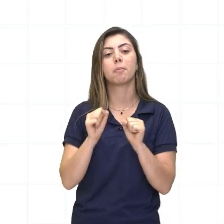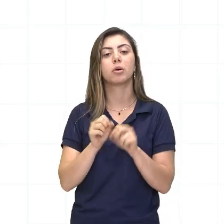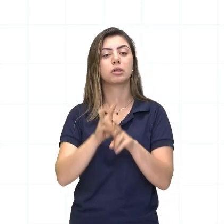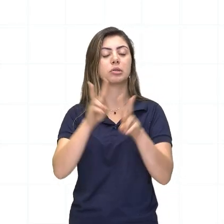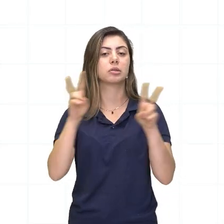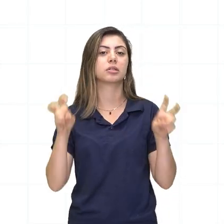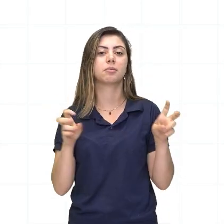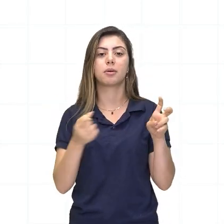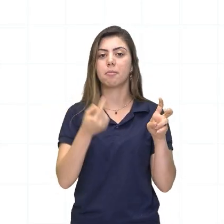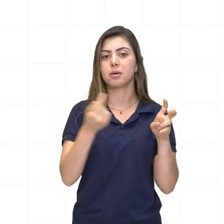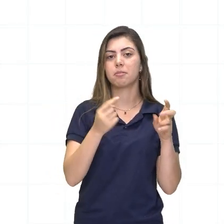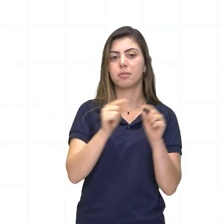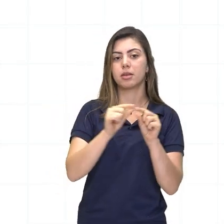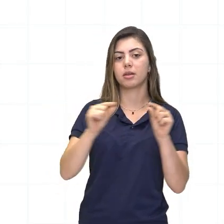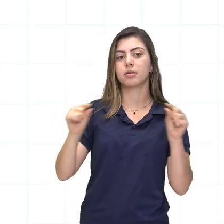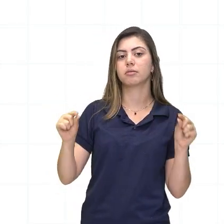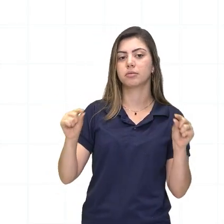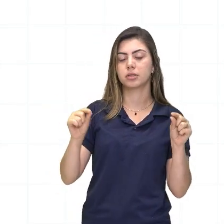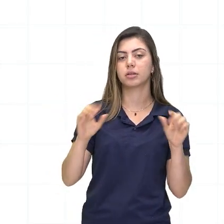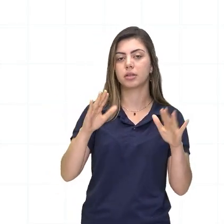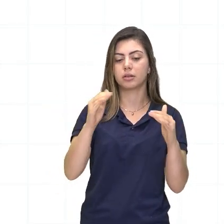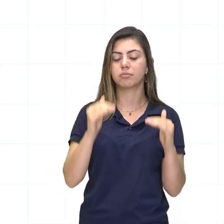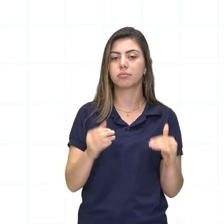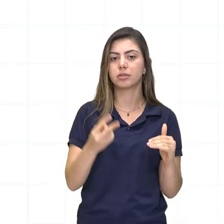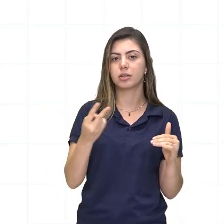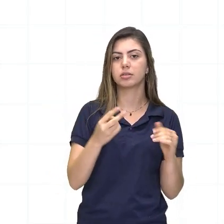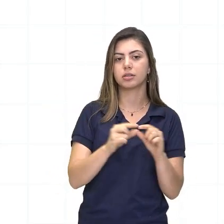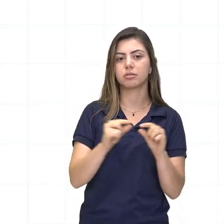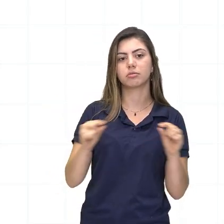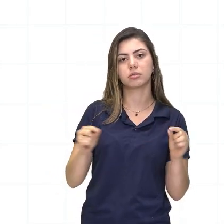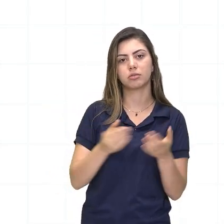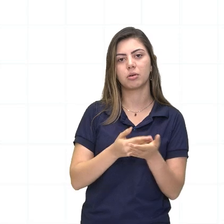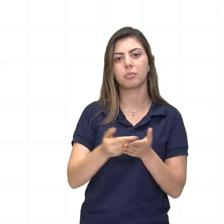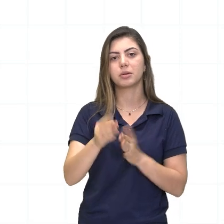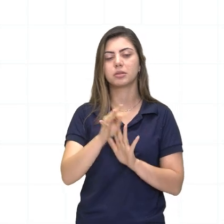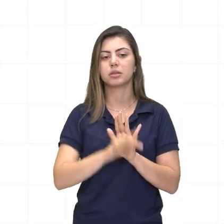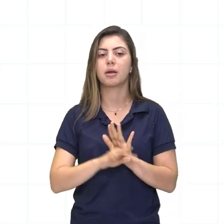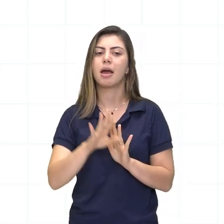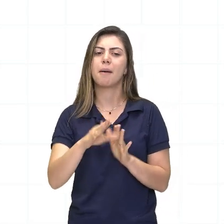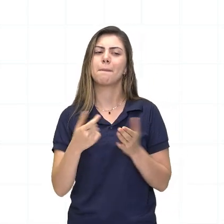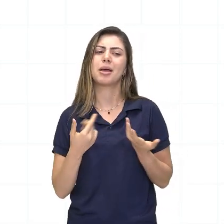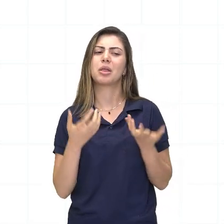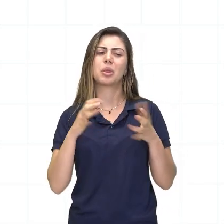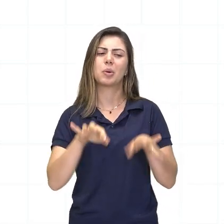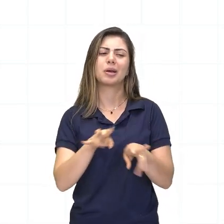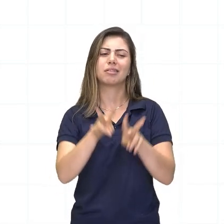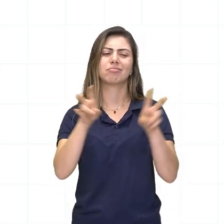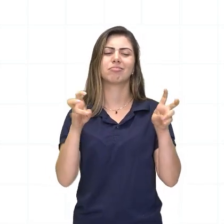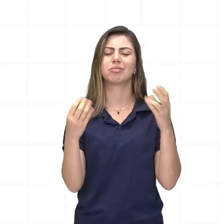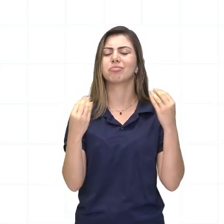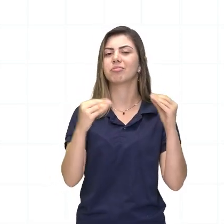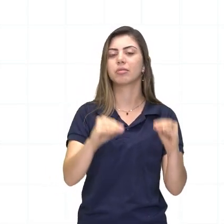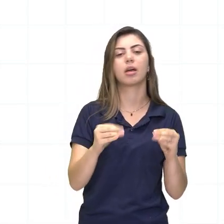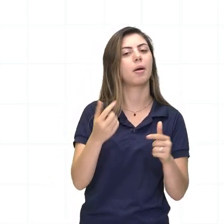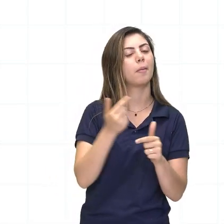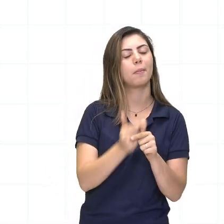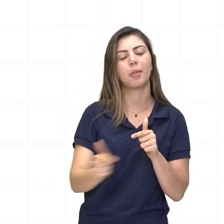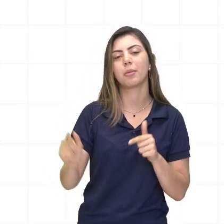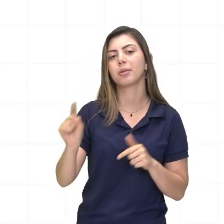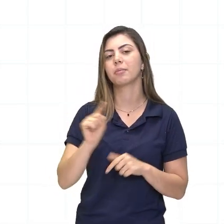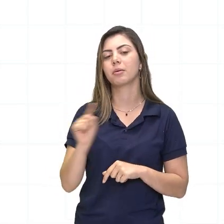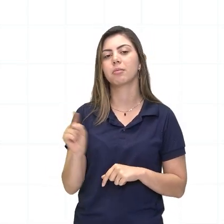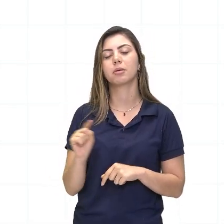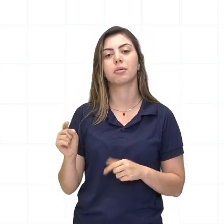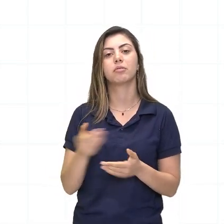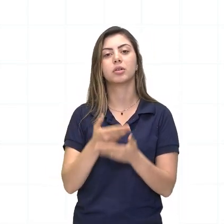linha, por exemplo, e na segunda linha já começa o seu texto. Não quero colocar título, professora, não tem problema. Você